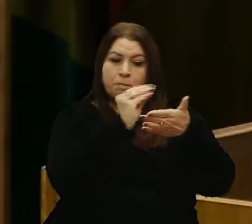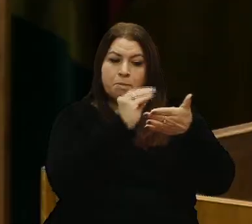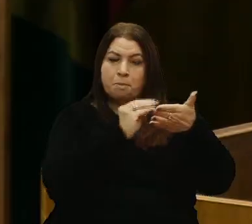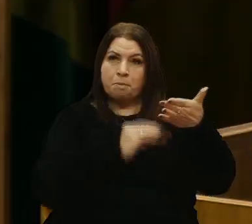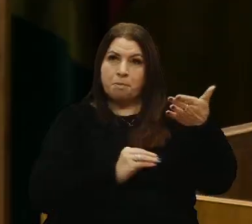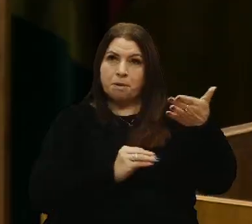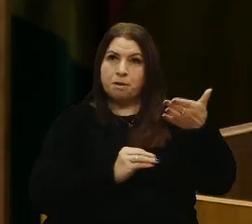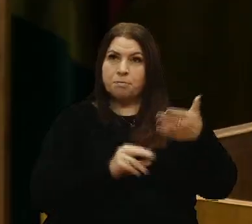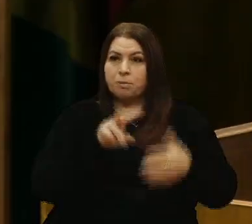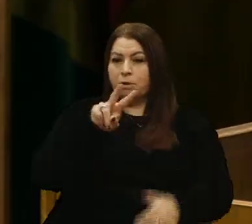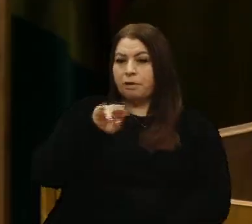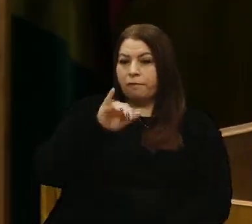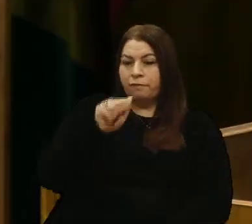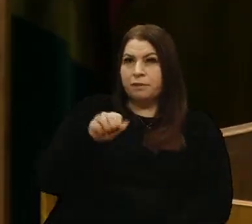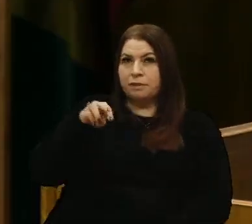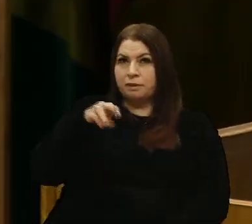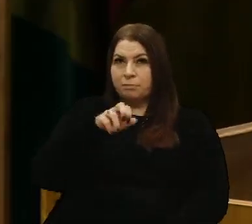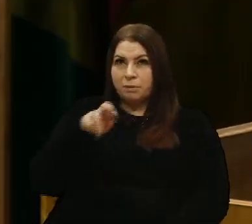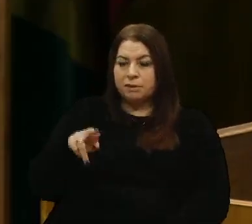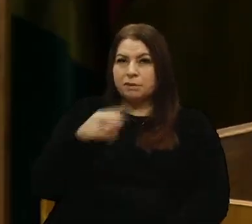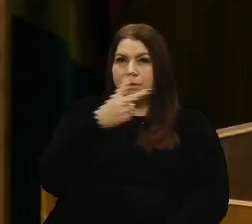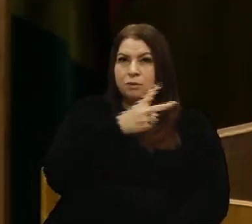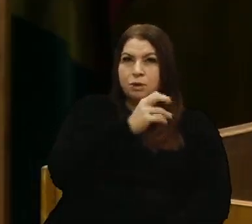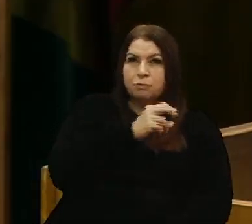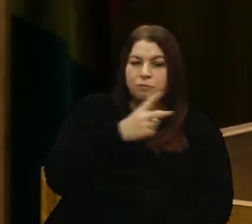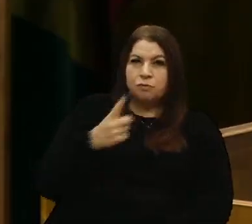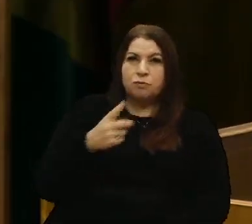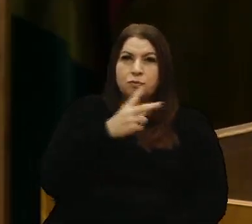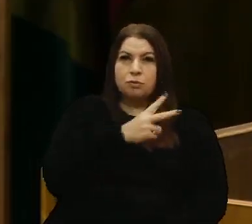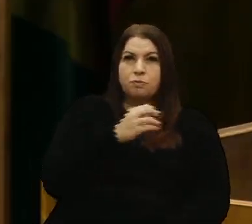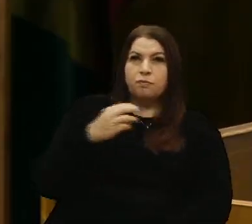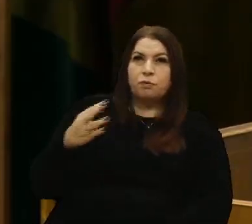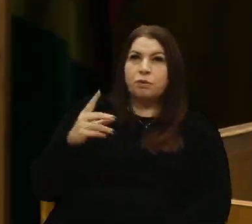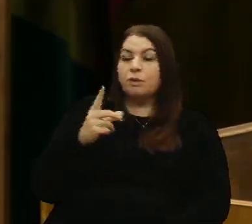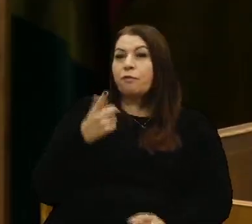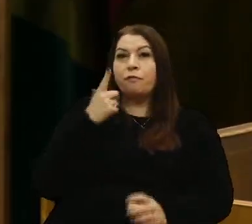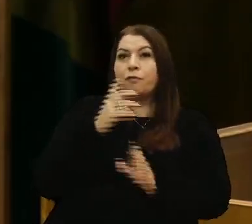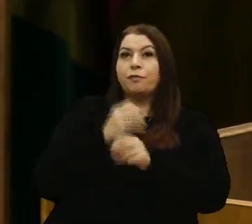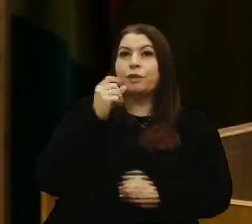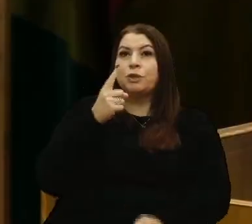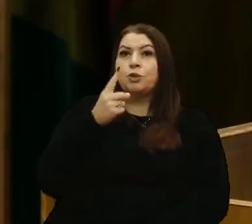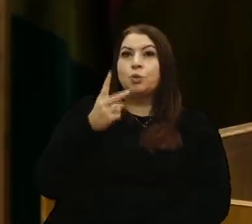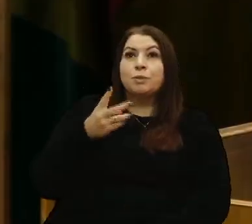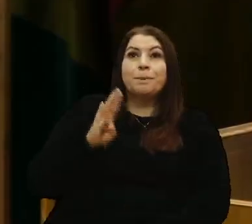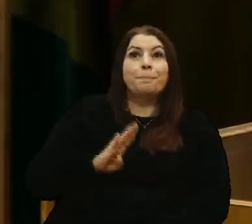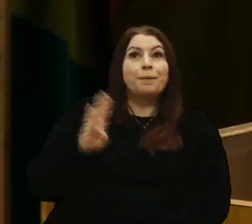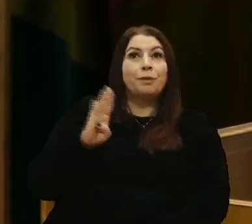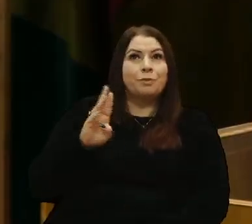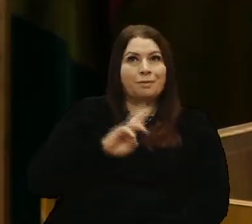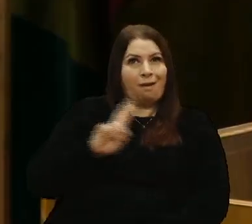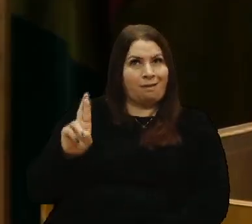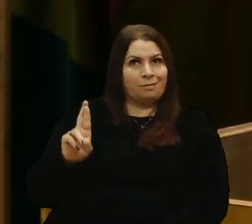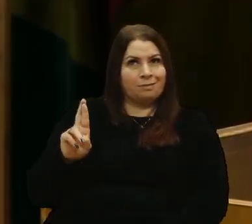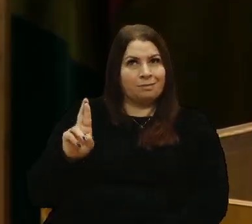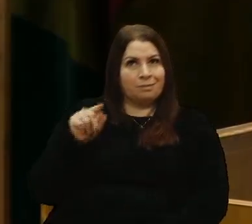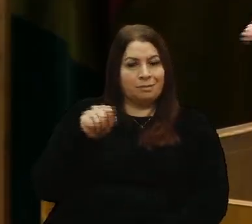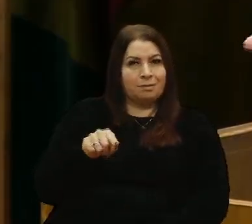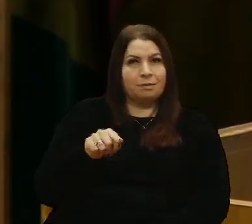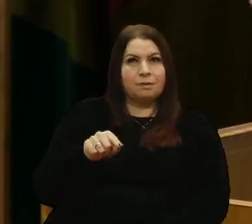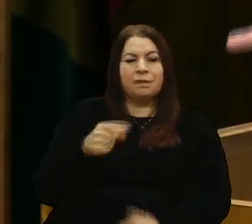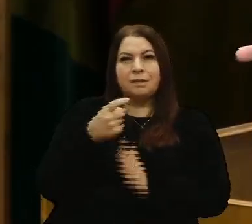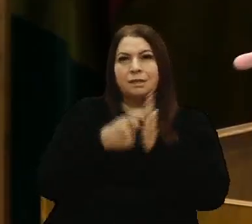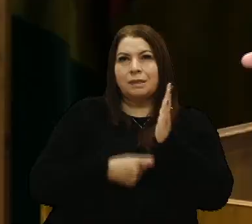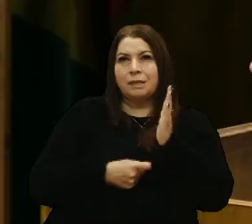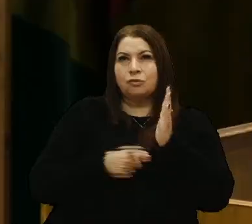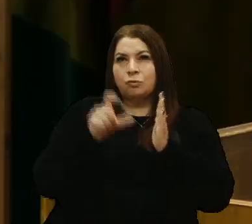porque a Visa e a Master, entre 2021 e 2024, deixaram de faturar no Brasil 12 bilhões de reais, que são taxas do